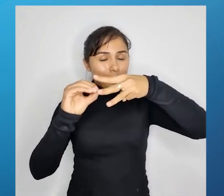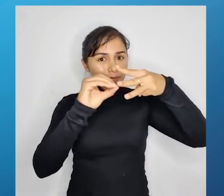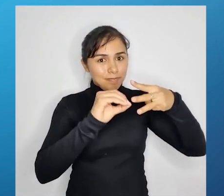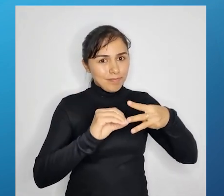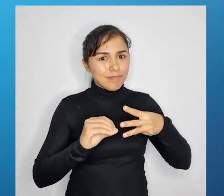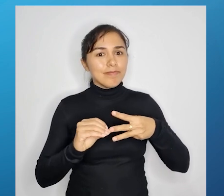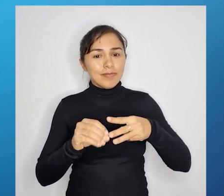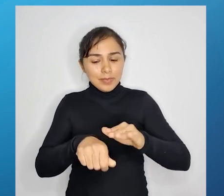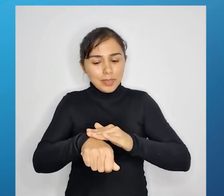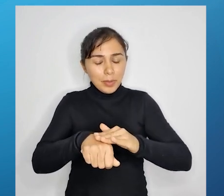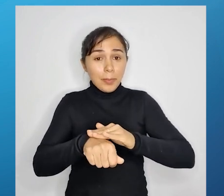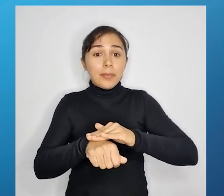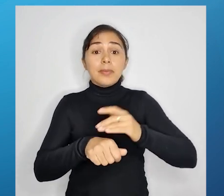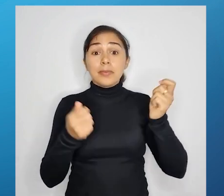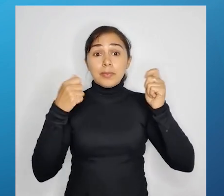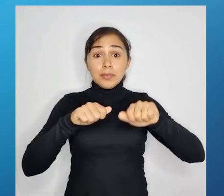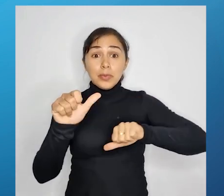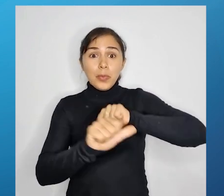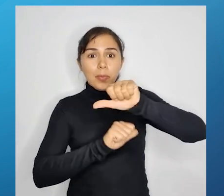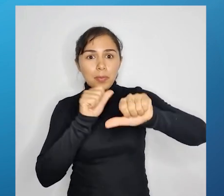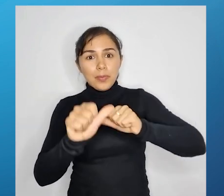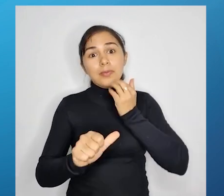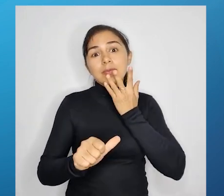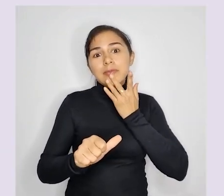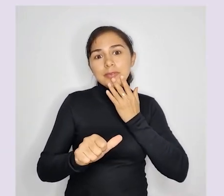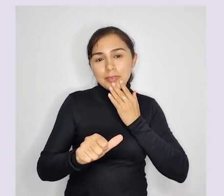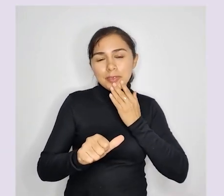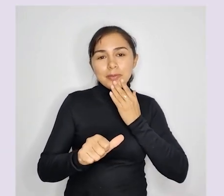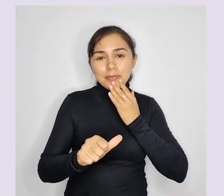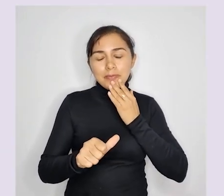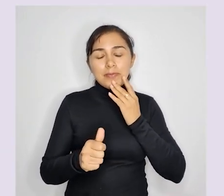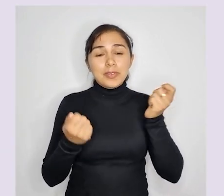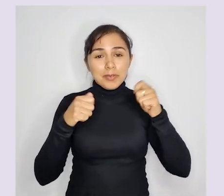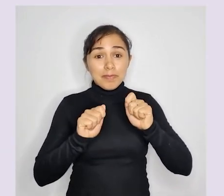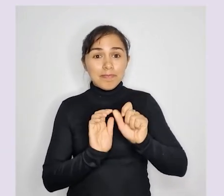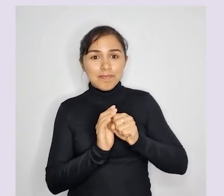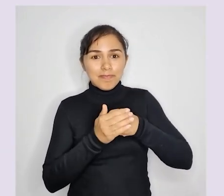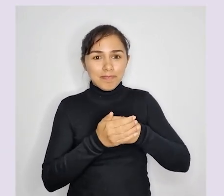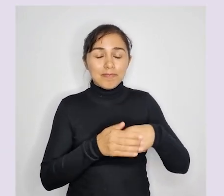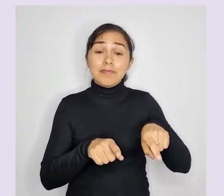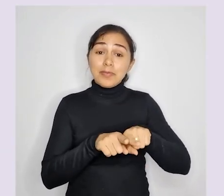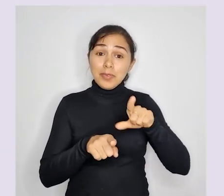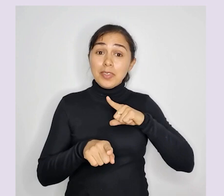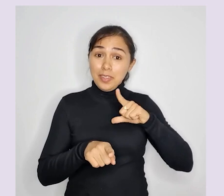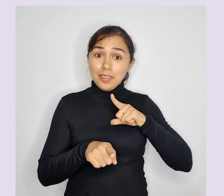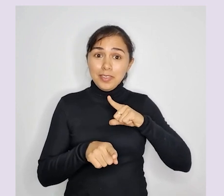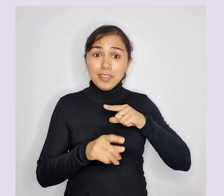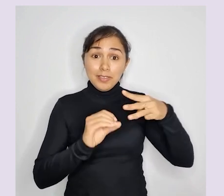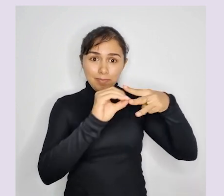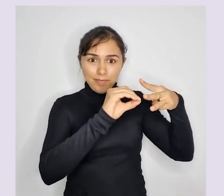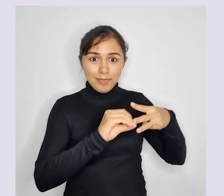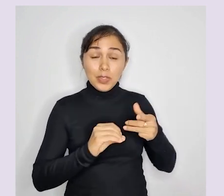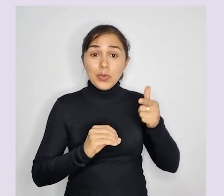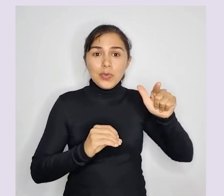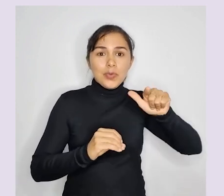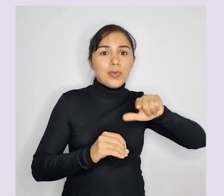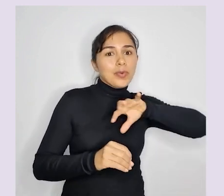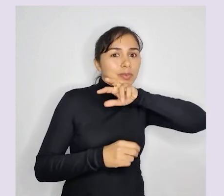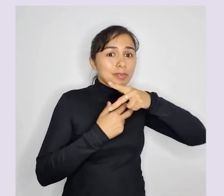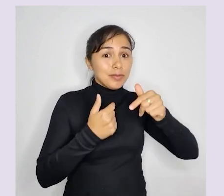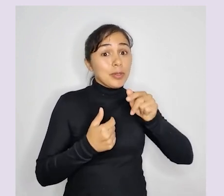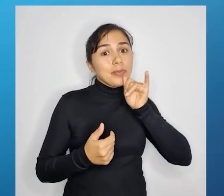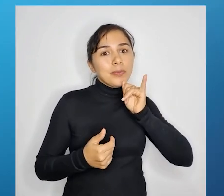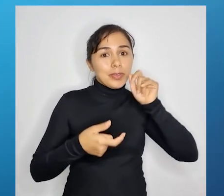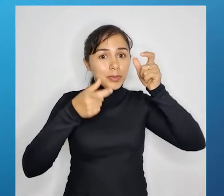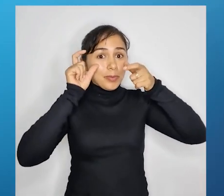epidérmicas especializadas na mudança de cor rápida de alguns animais. Além dos cefalópodes, os cromatóforos são encontrados em outros animais, como no